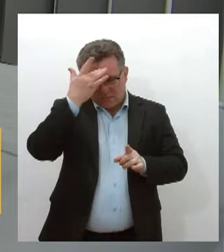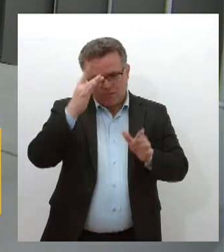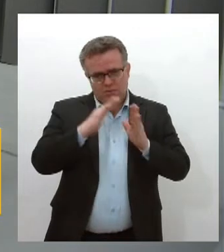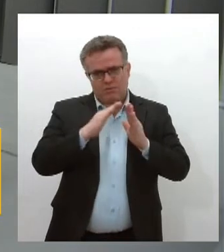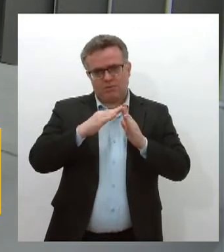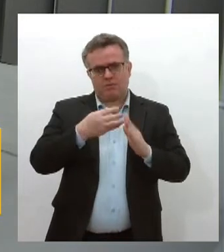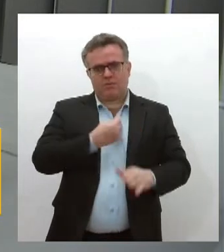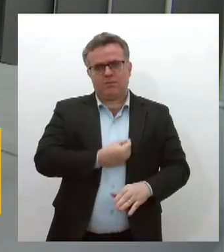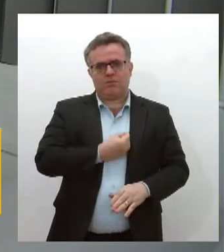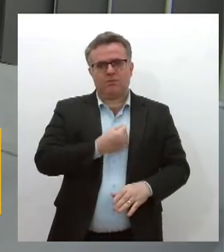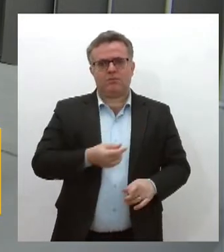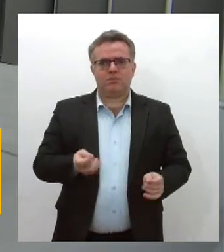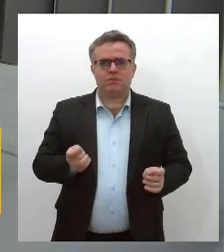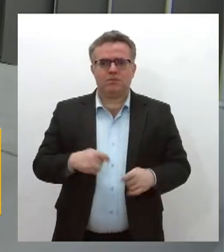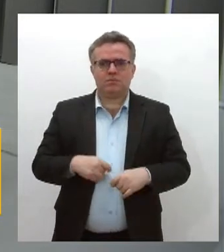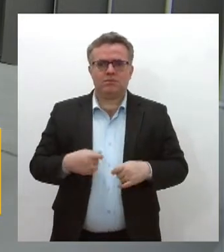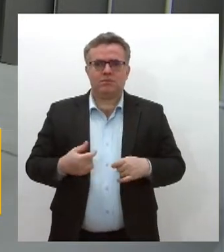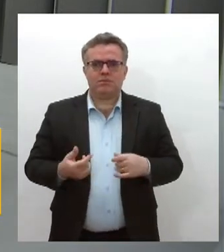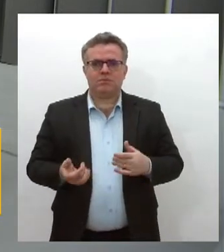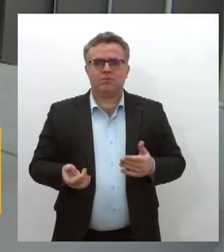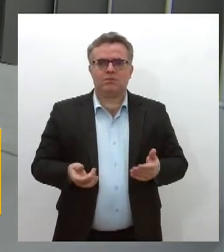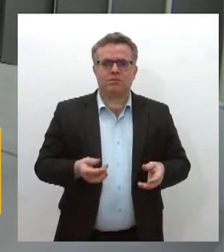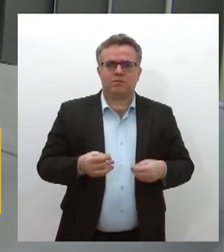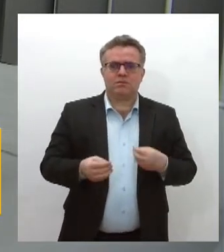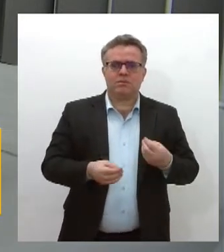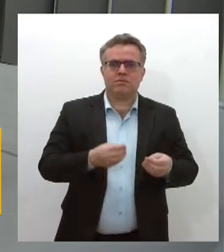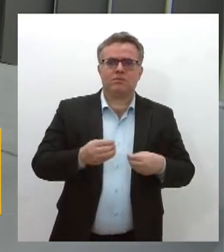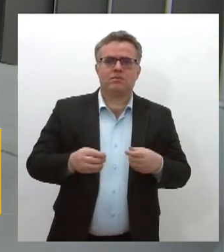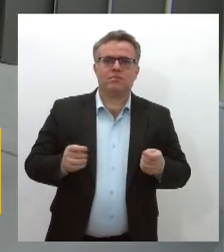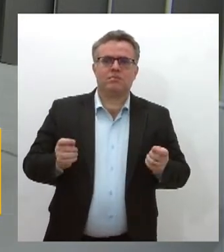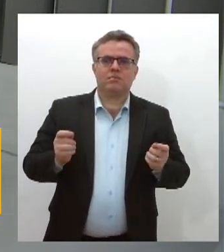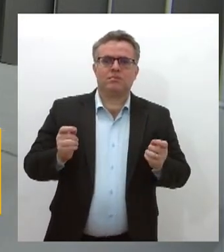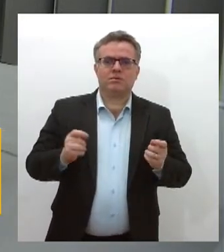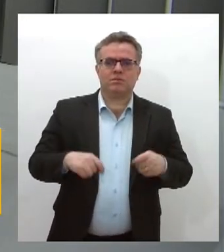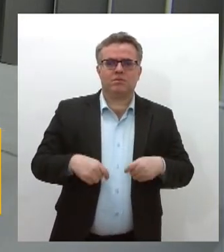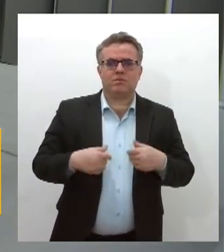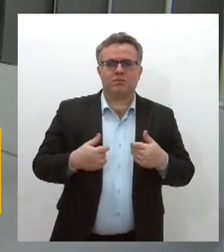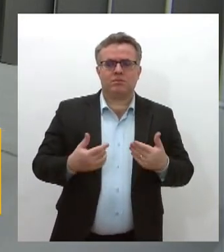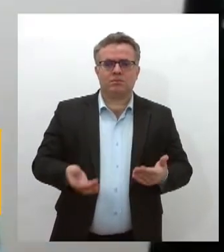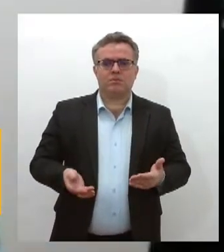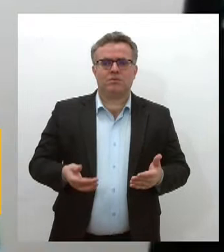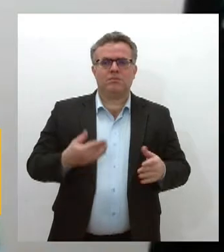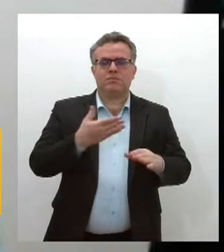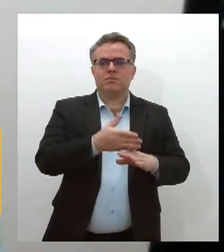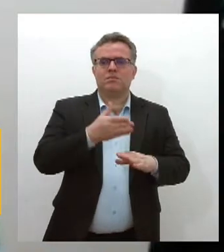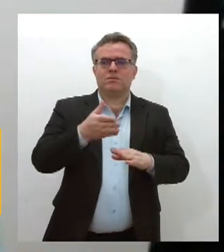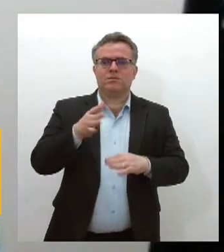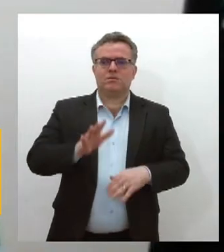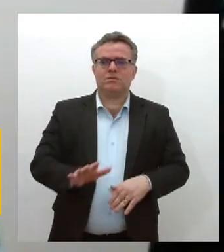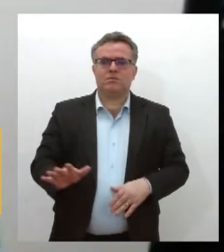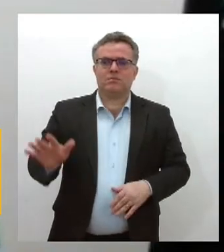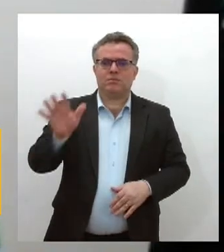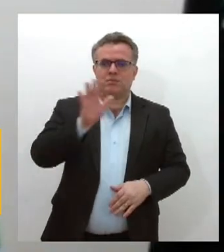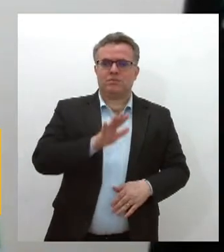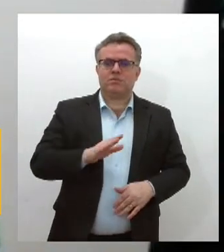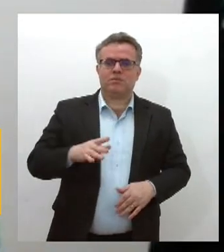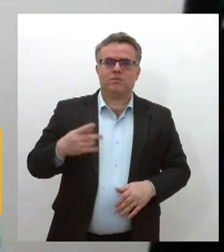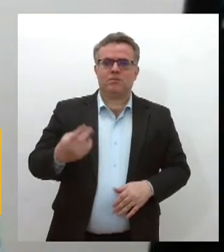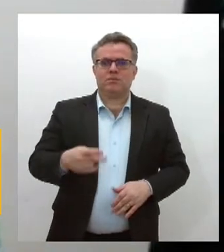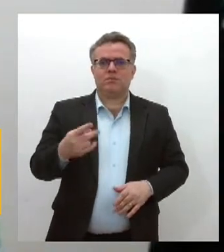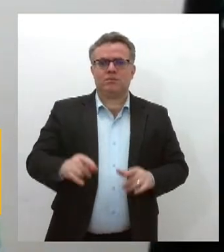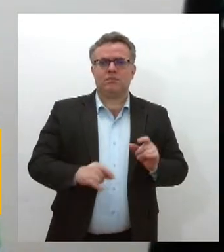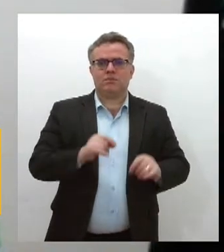Denise. O primeiro desafio do recenseador é ele fazer todo o percurso do setor dele, que é a área que ele vai